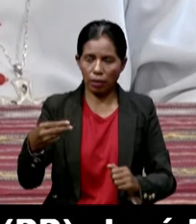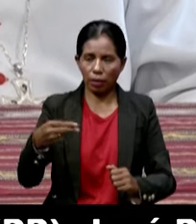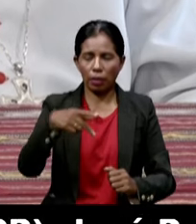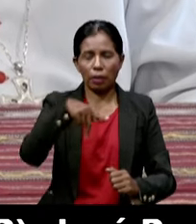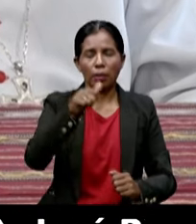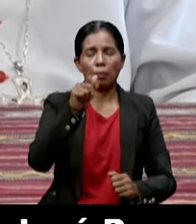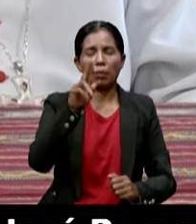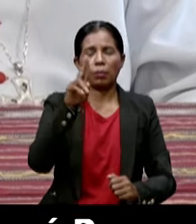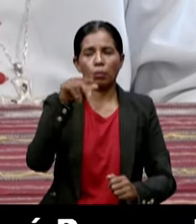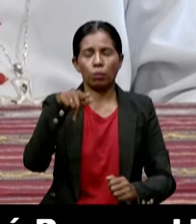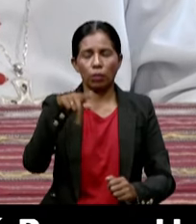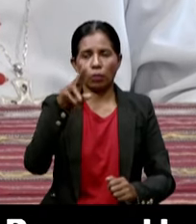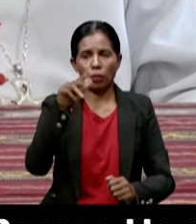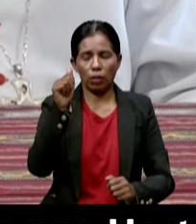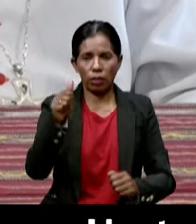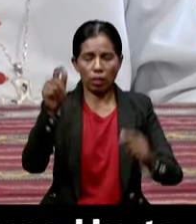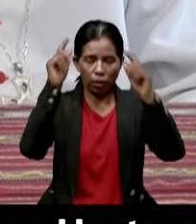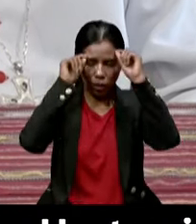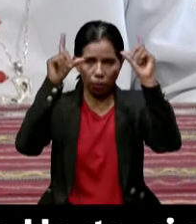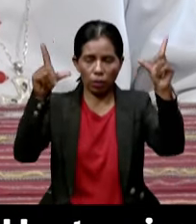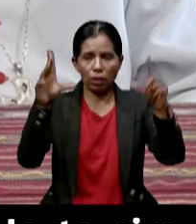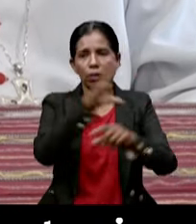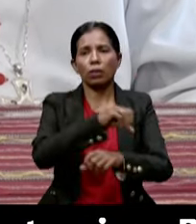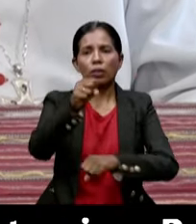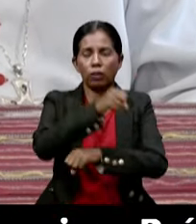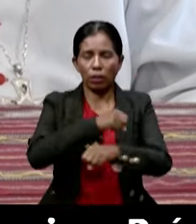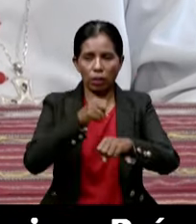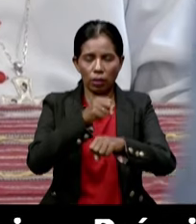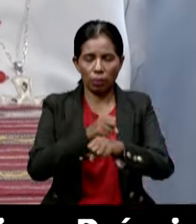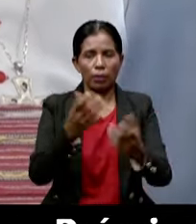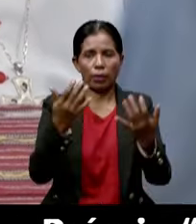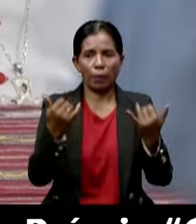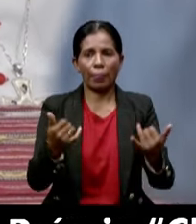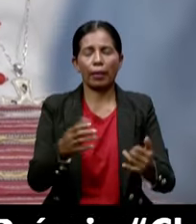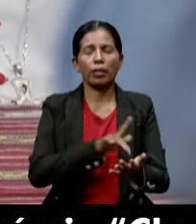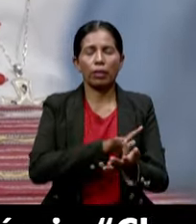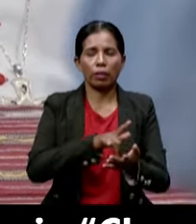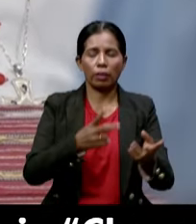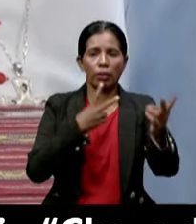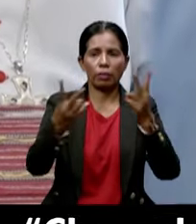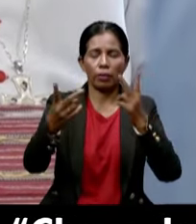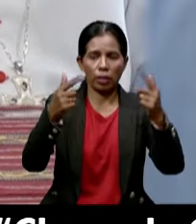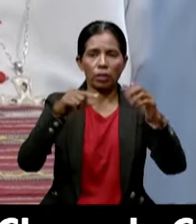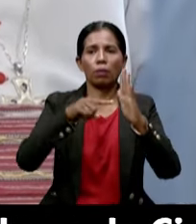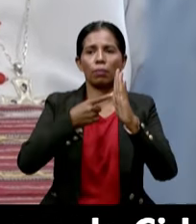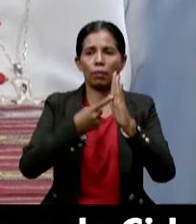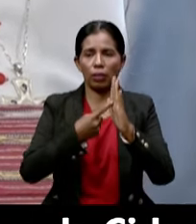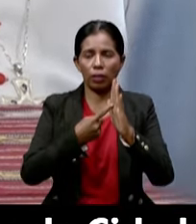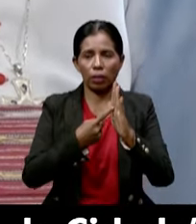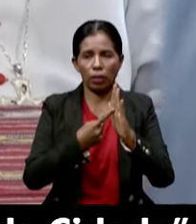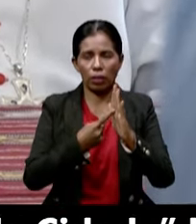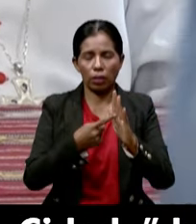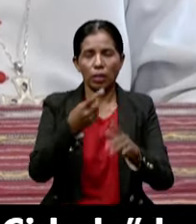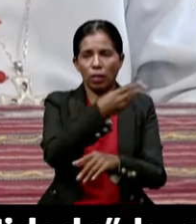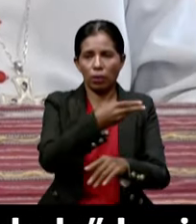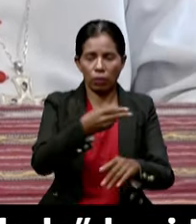Papua New Guinea, Timor-Leste e Singapura. Nesta ordem, porque a viagem começa em